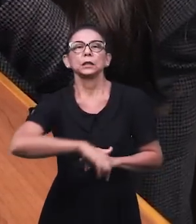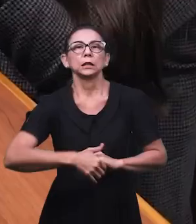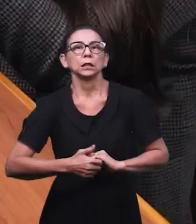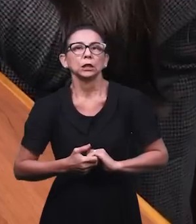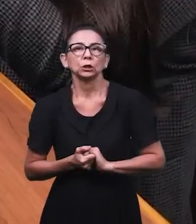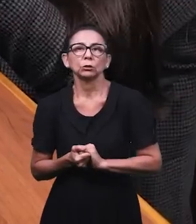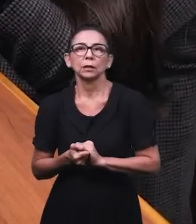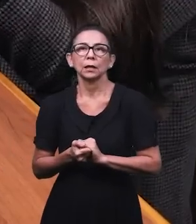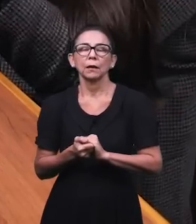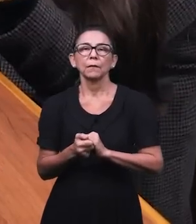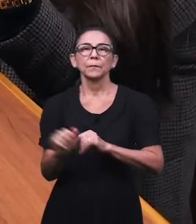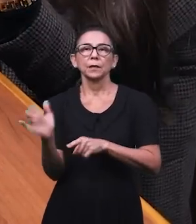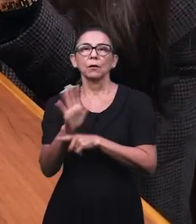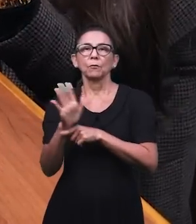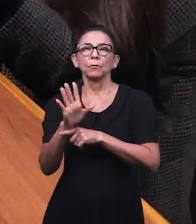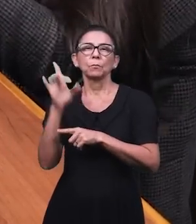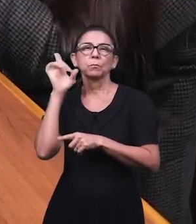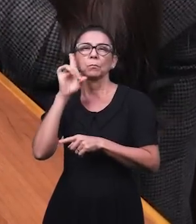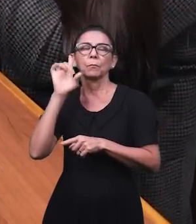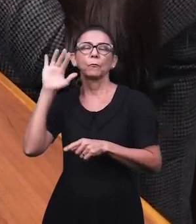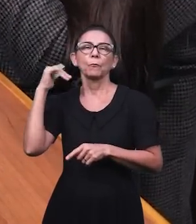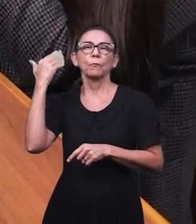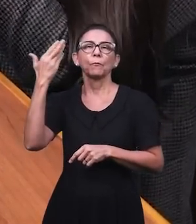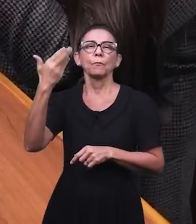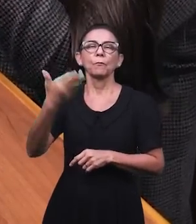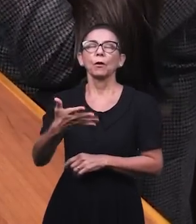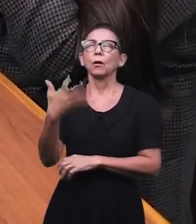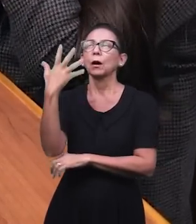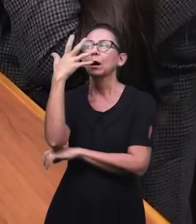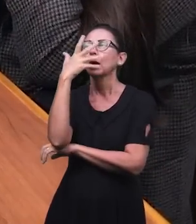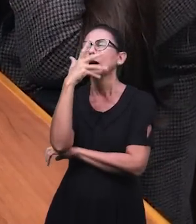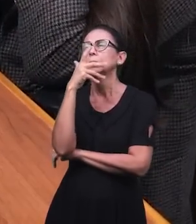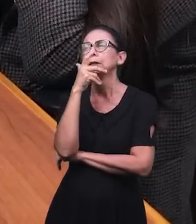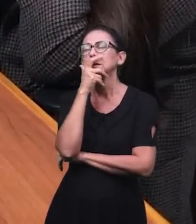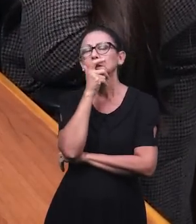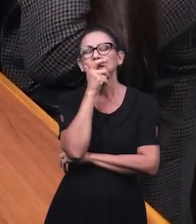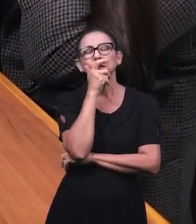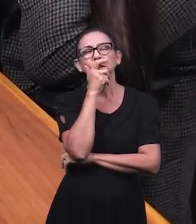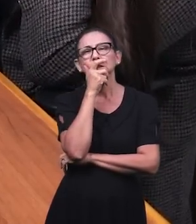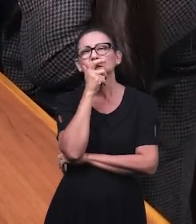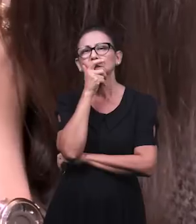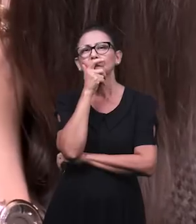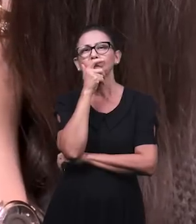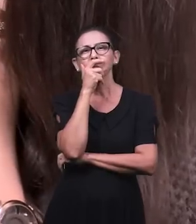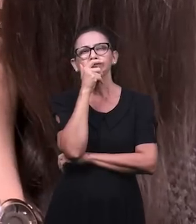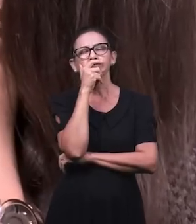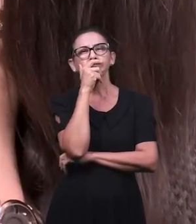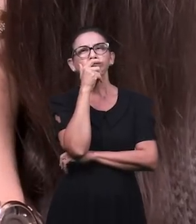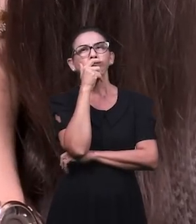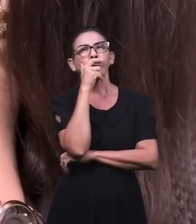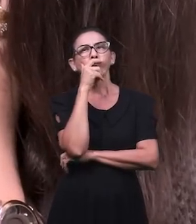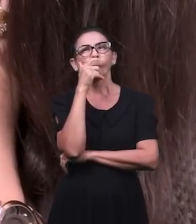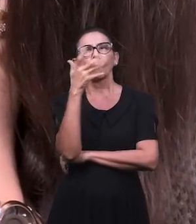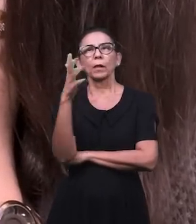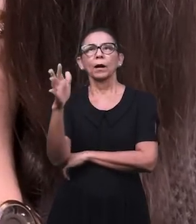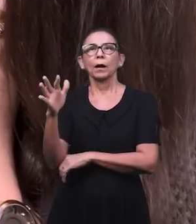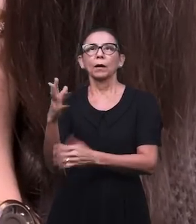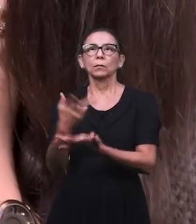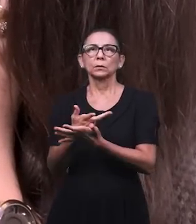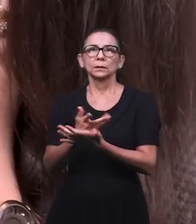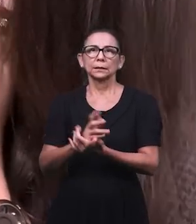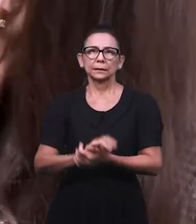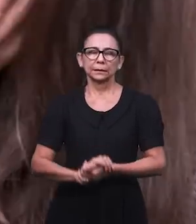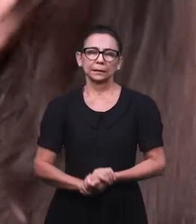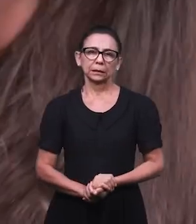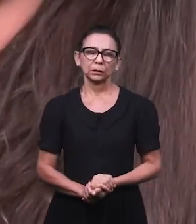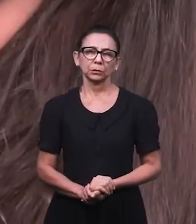direito americano, o jeito lá é totalmente diferente do nosso, mas achava lindo aquilo. E eu falei, nossa, beleza. Fui no meu primeiro